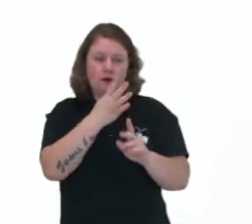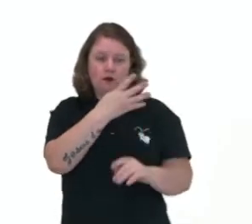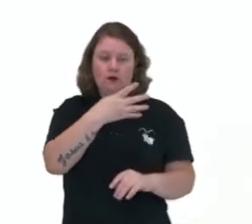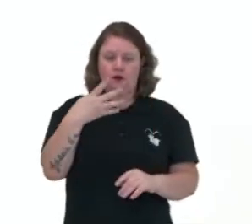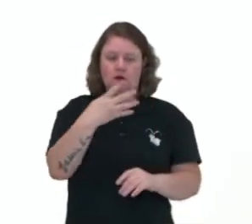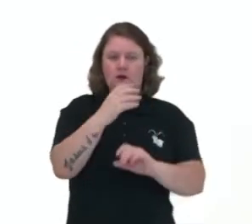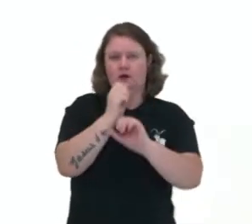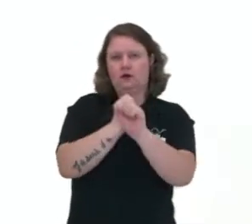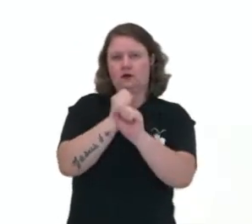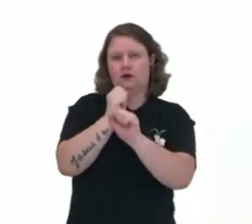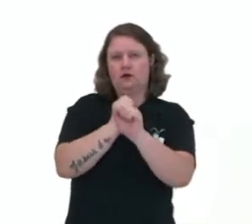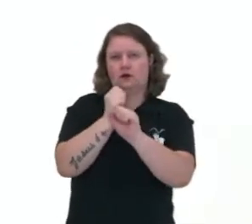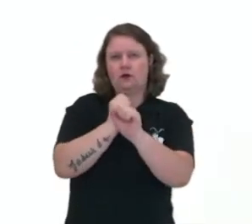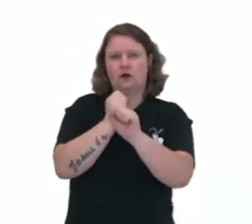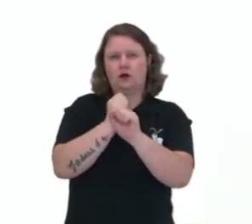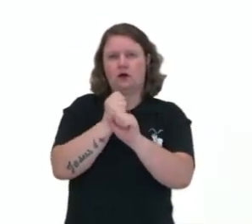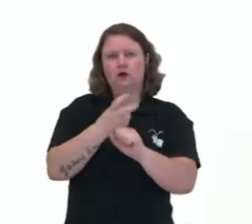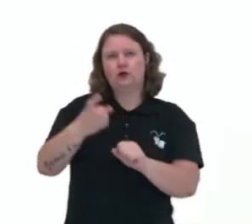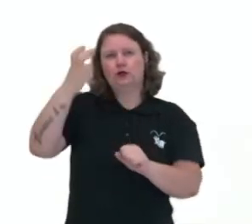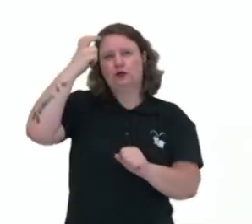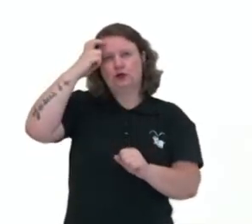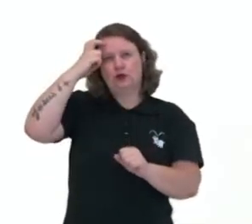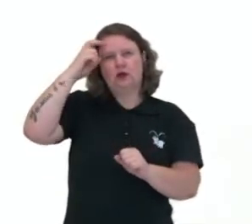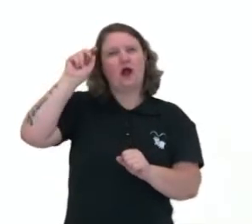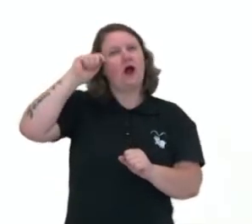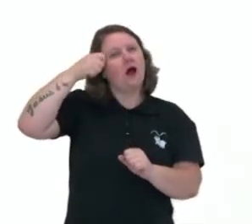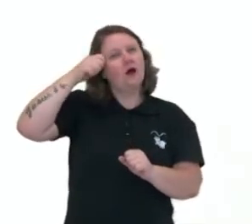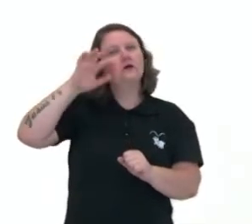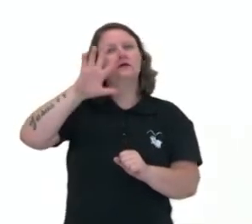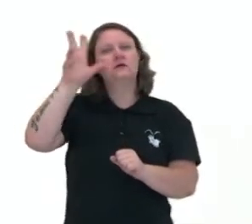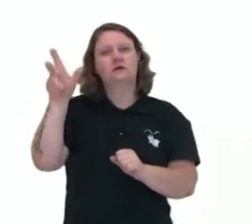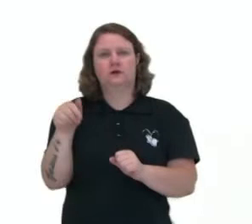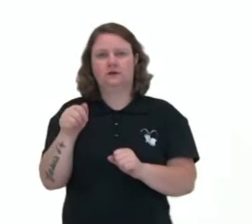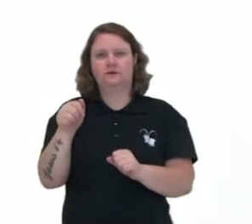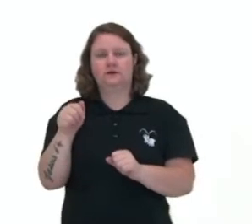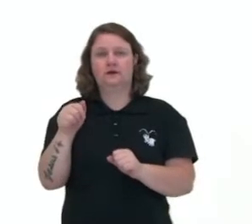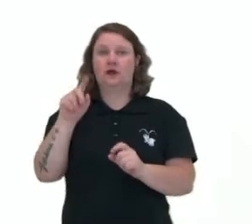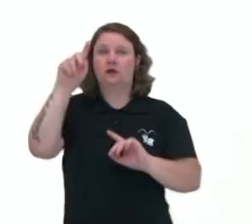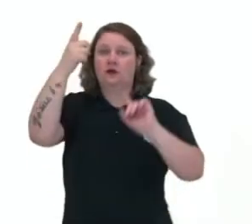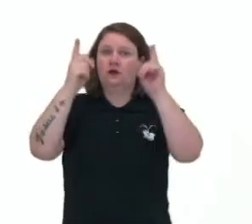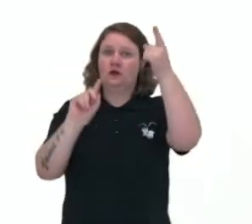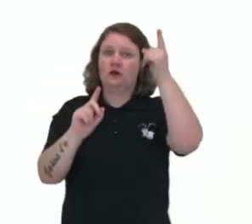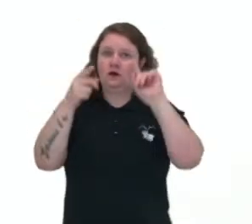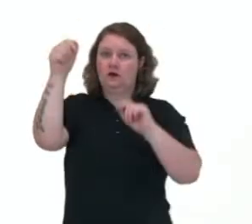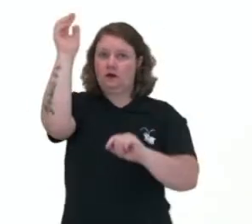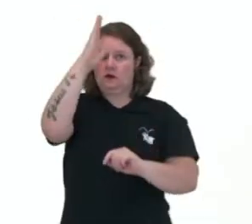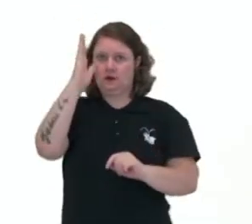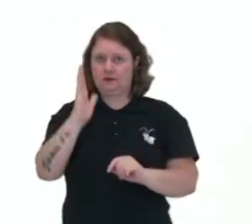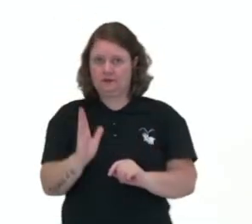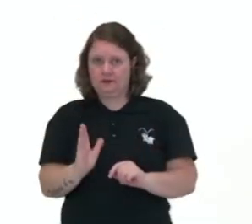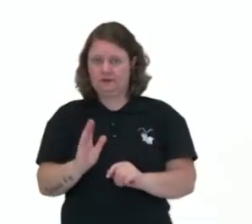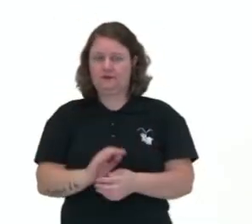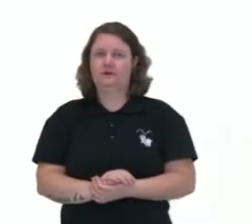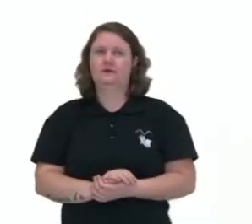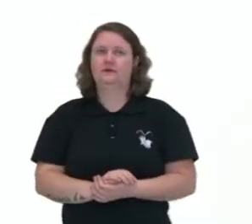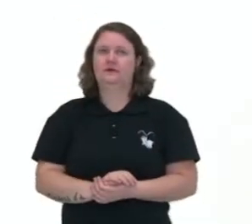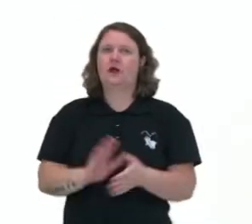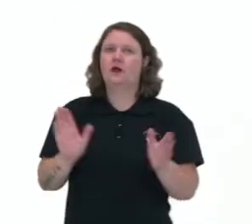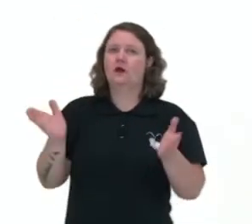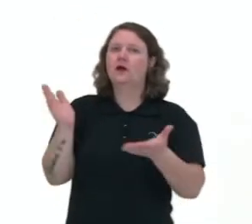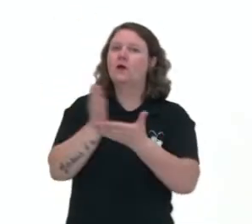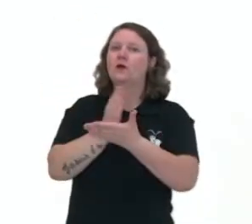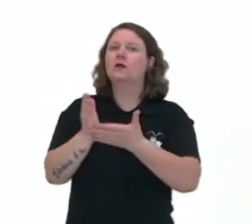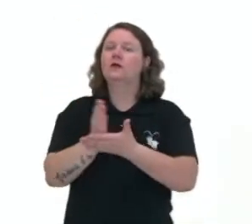de reafricanização do carnaval brasileiro. E divida-os, né, faça essa divisão em orações.